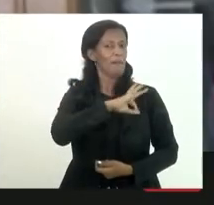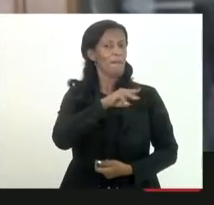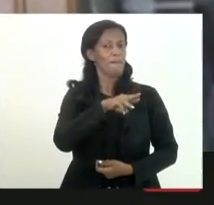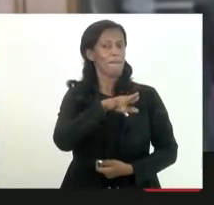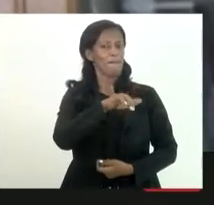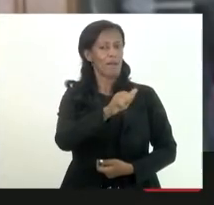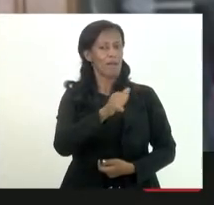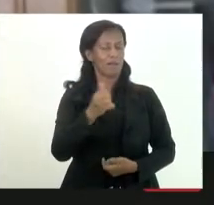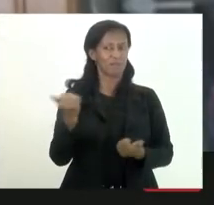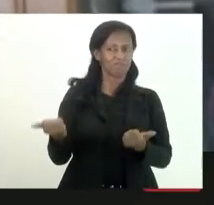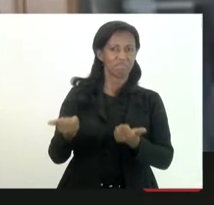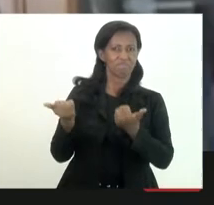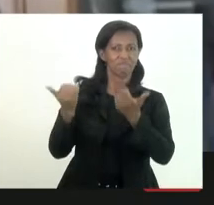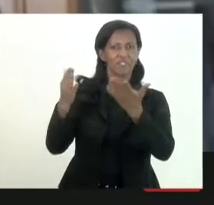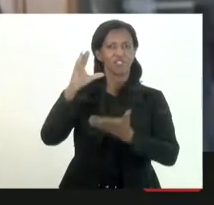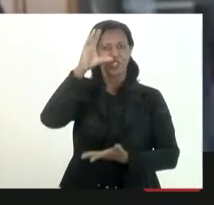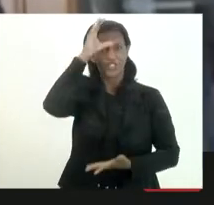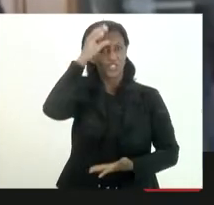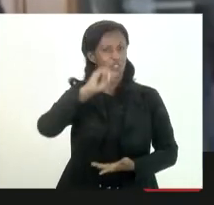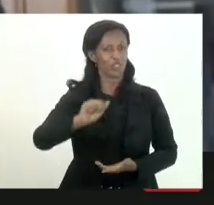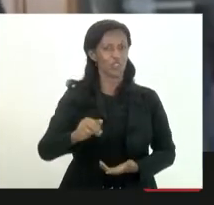excelentíssima deputada Tia Ju,